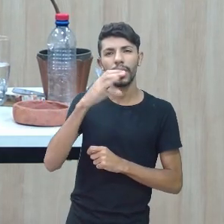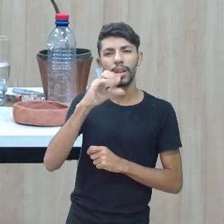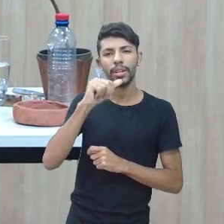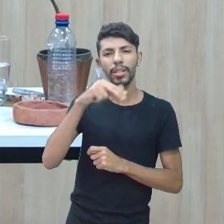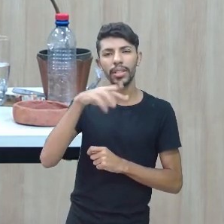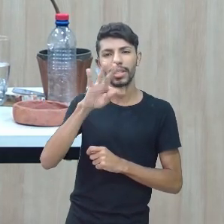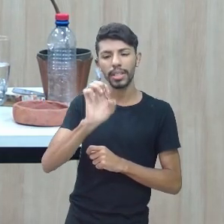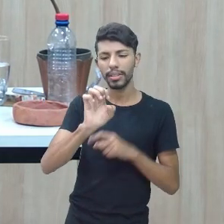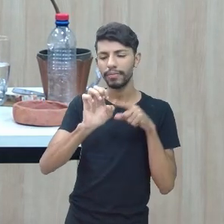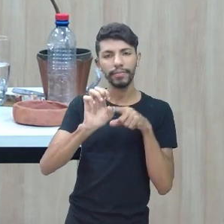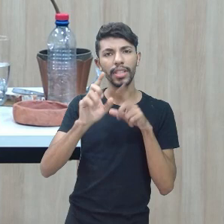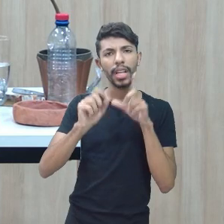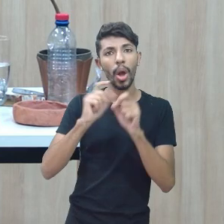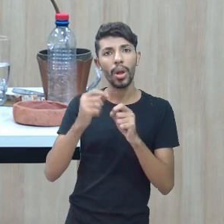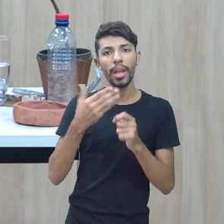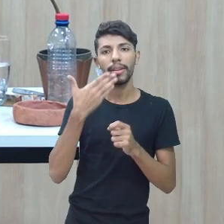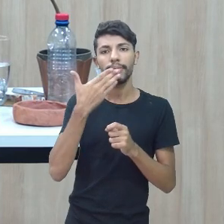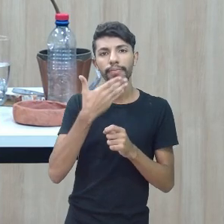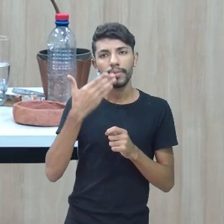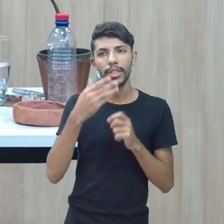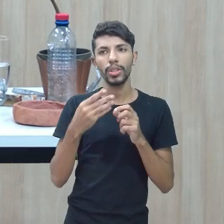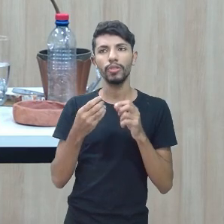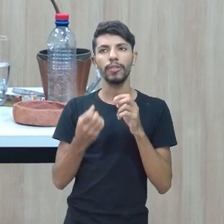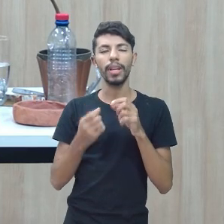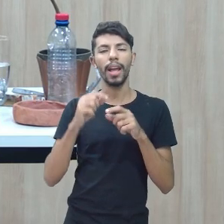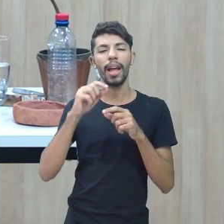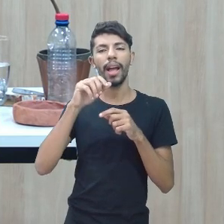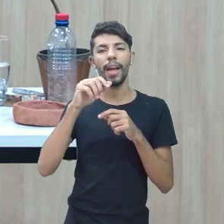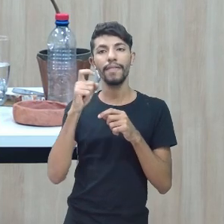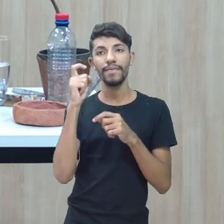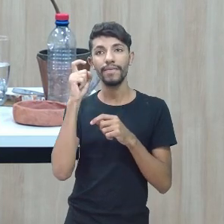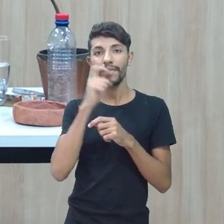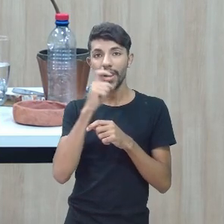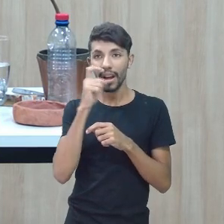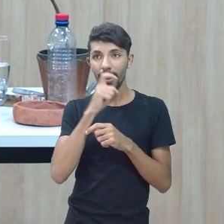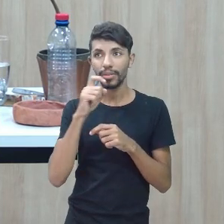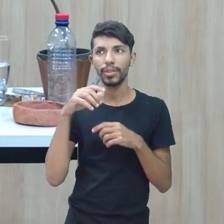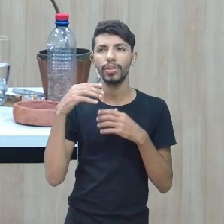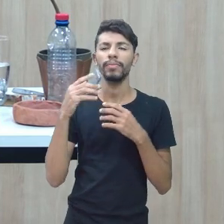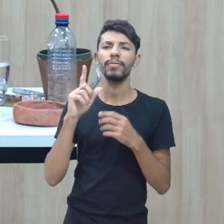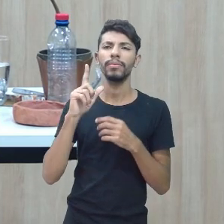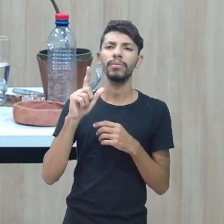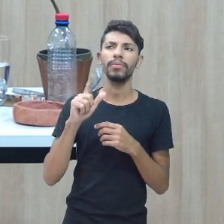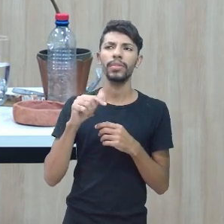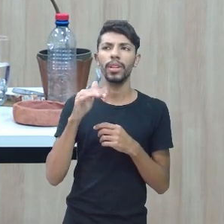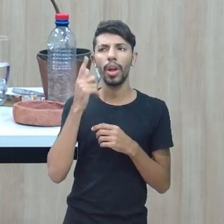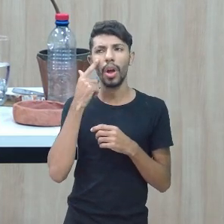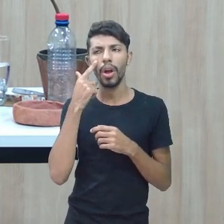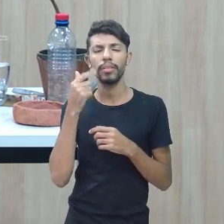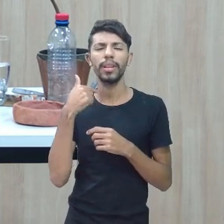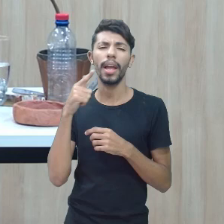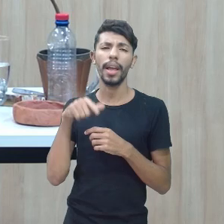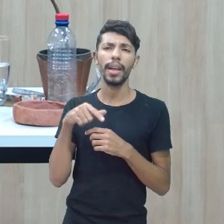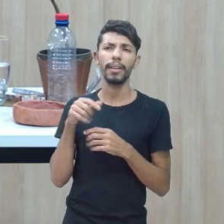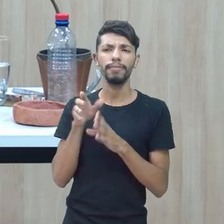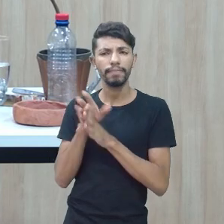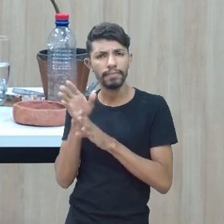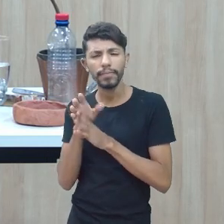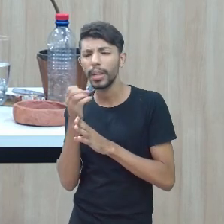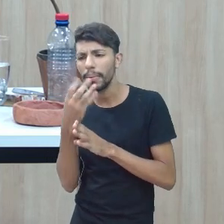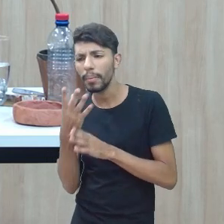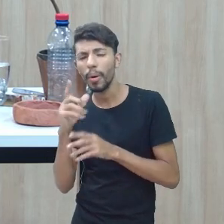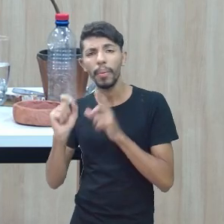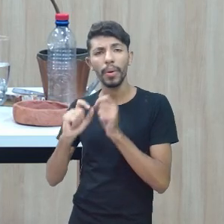açúcar artificial. E quais são os benefícios? São indicados para os diabéticos, para outros tipos